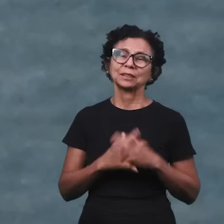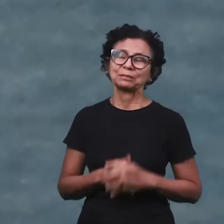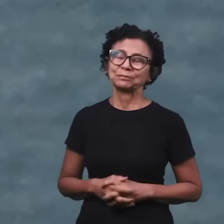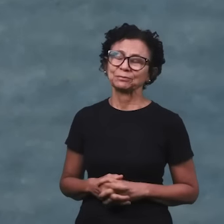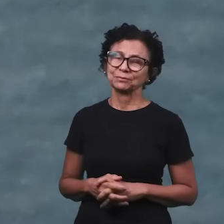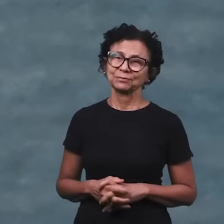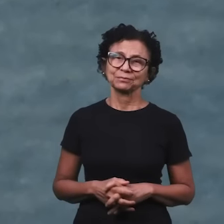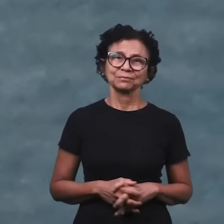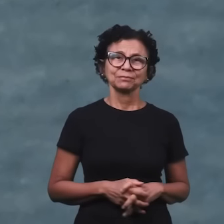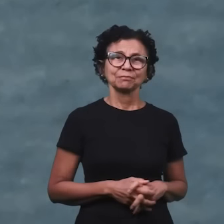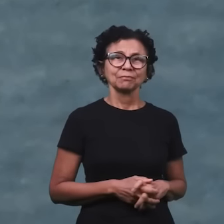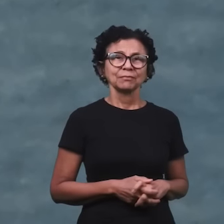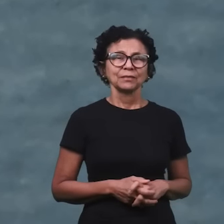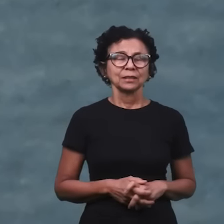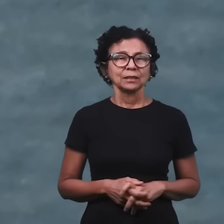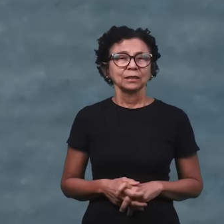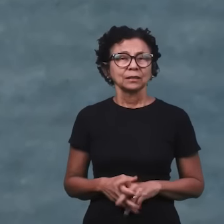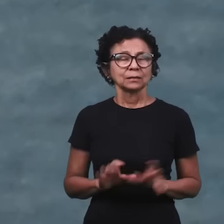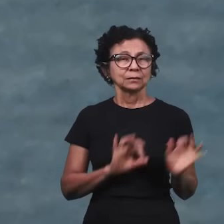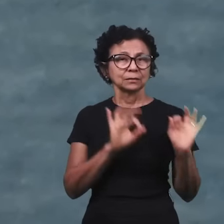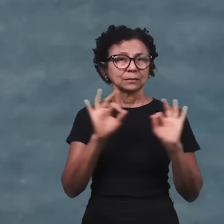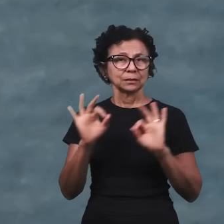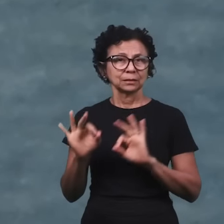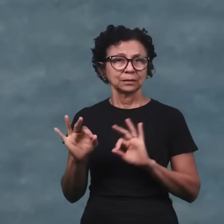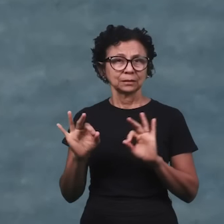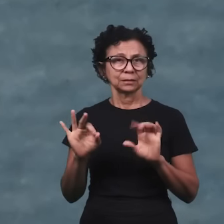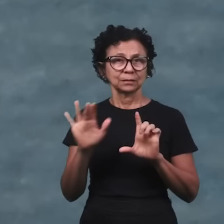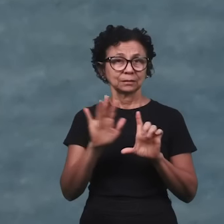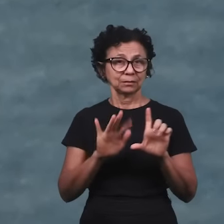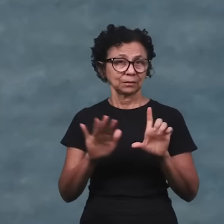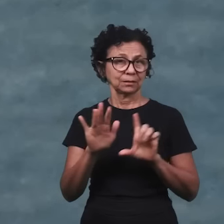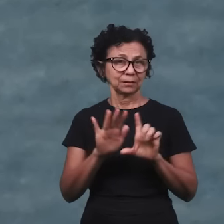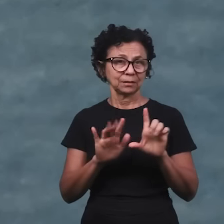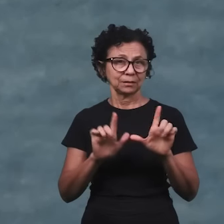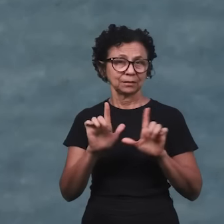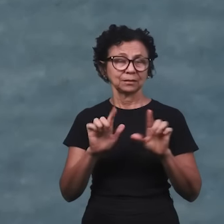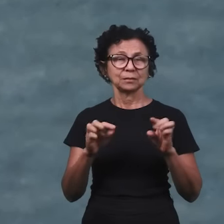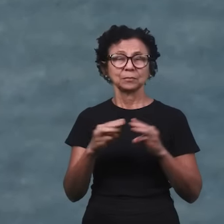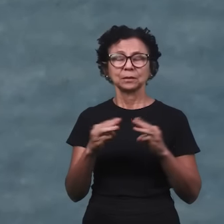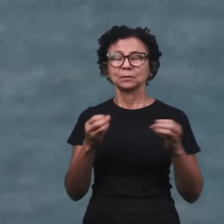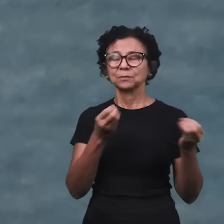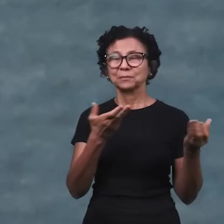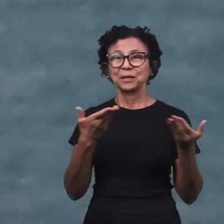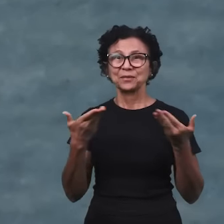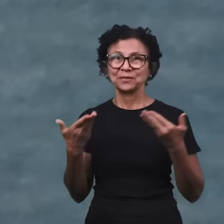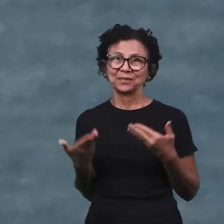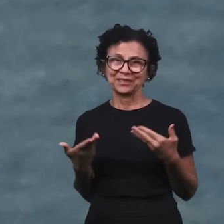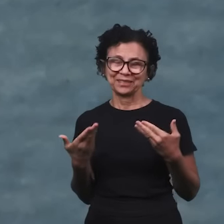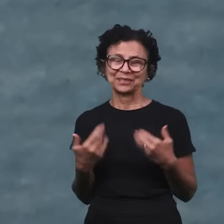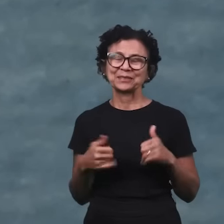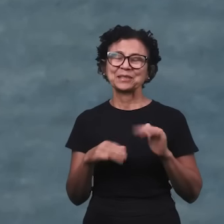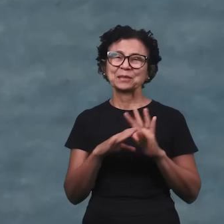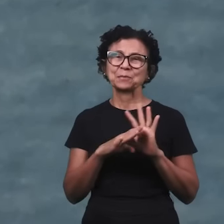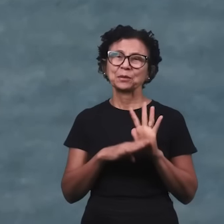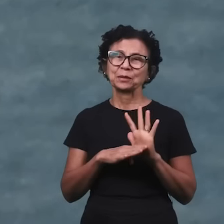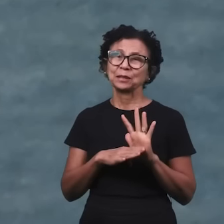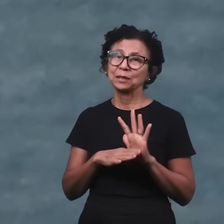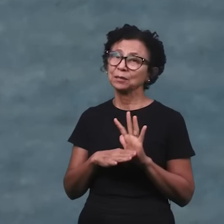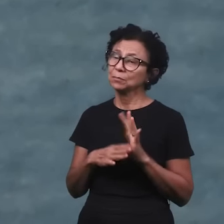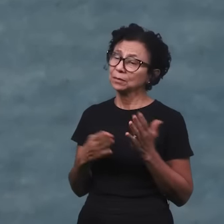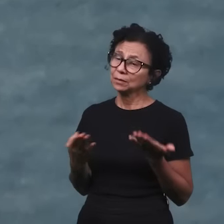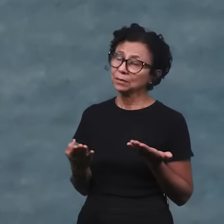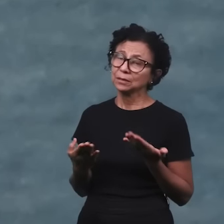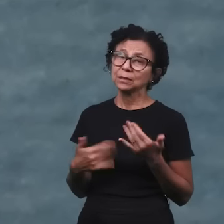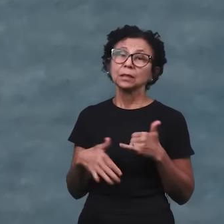agora. Você que está assistindo pelo sistema multiplataformas da TV Manaim, seja bem-vindo a esse programa dentro da programação. Você que está no YouTube, não